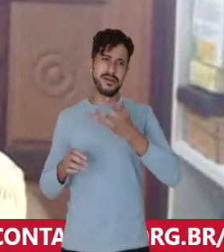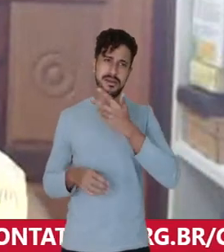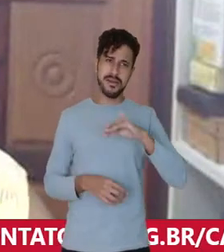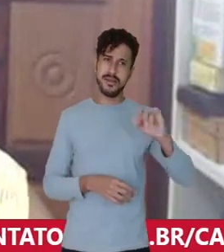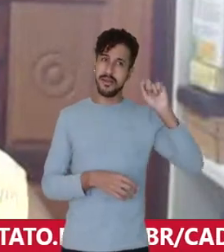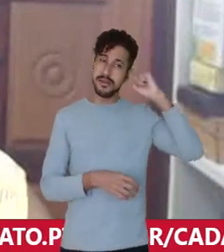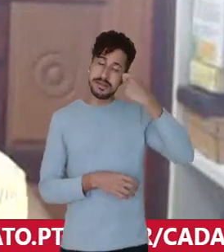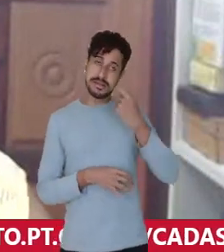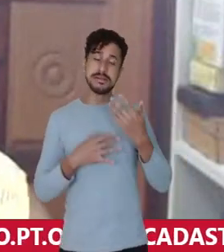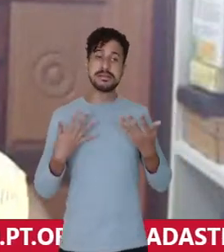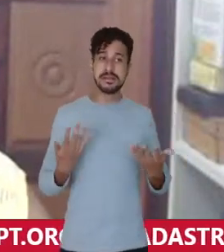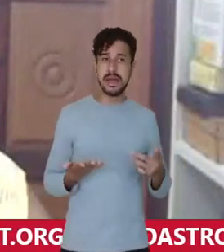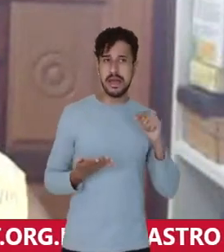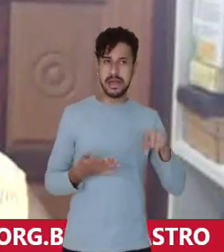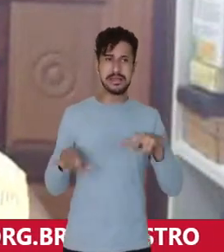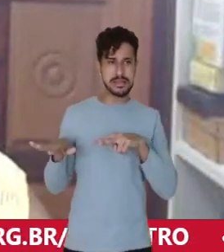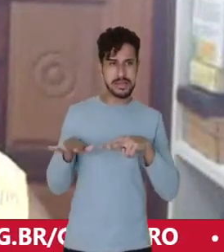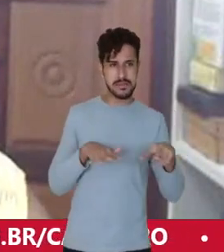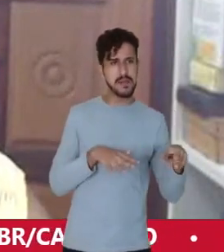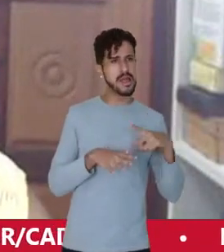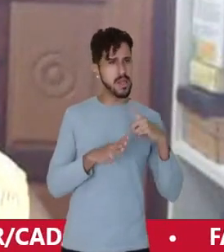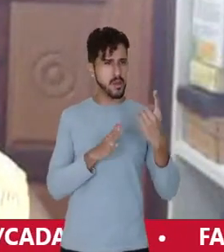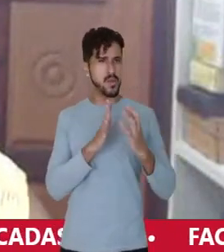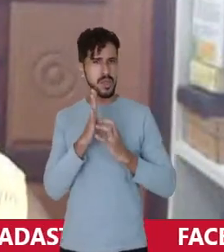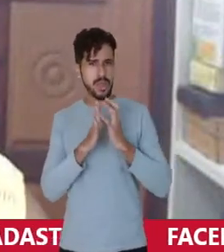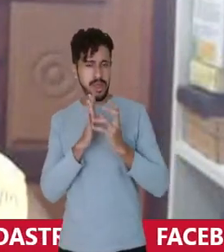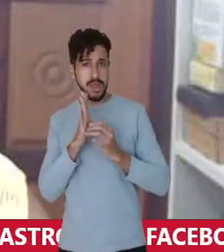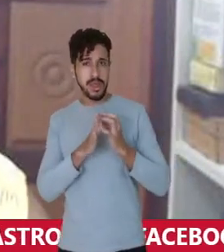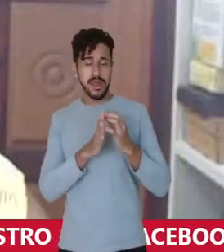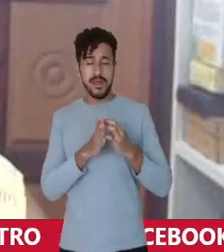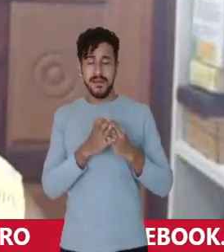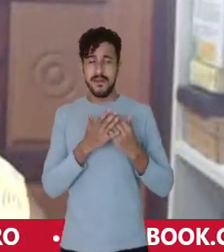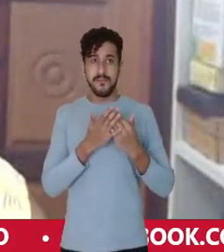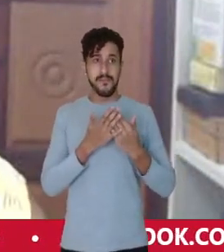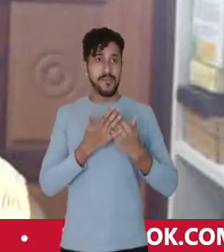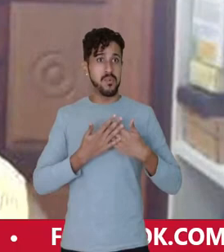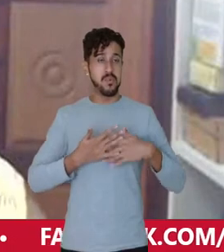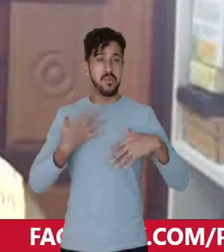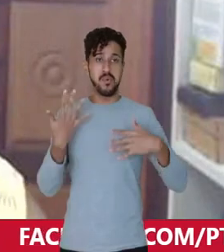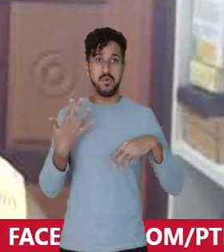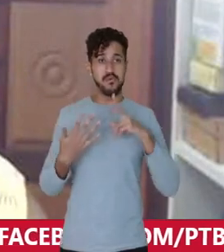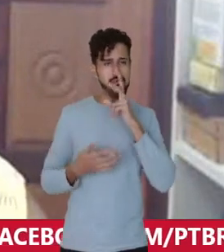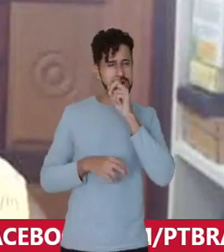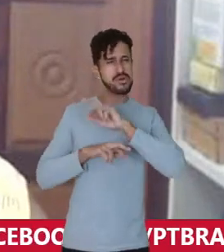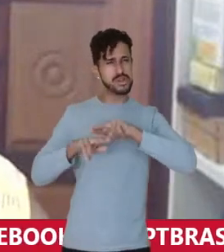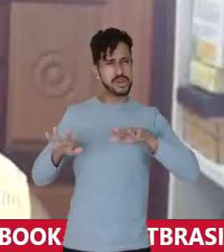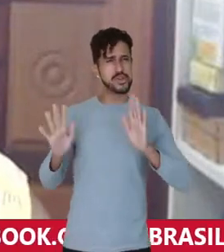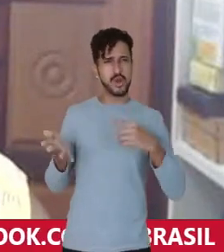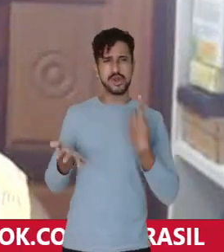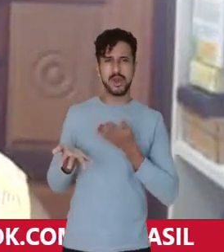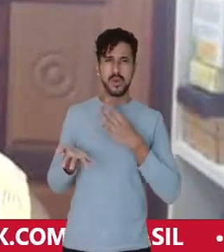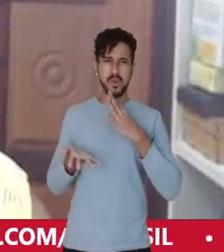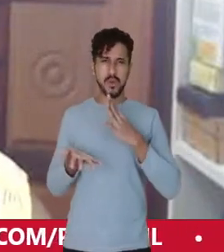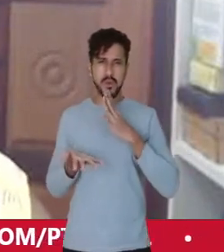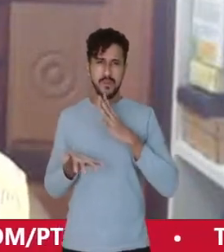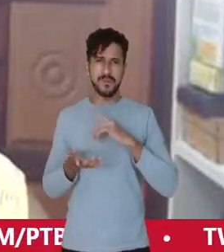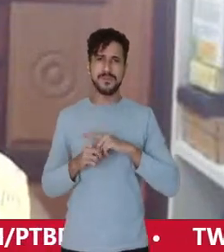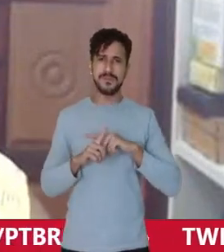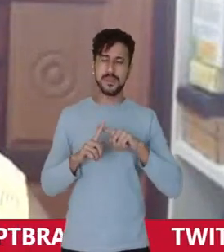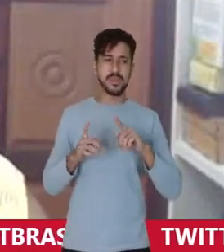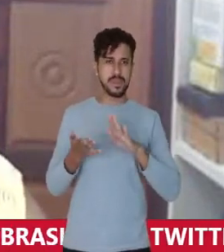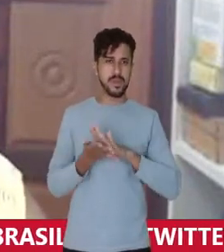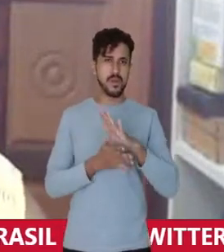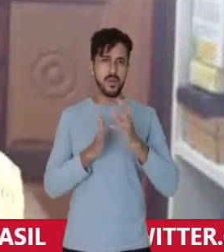negras. Então, essa semana sai um dado assim, aterrorizante, dentre os que a gente já conhece, e